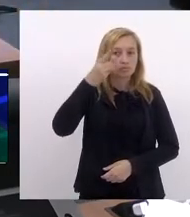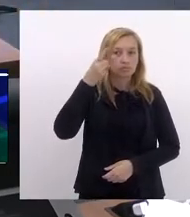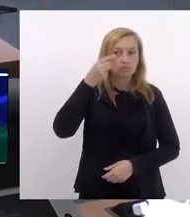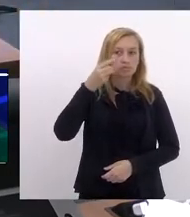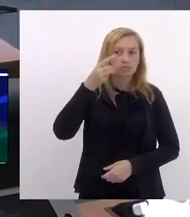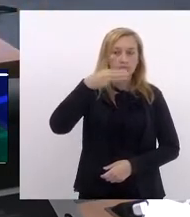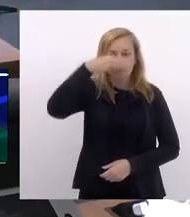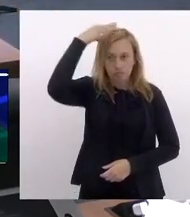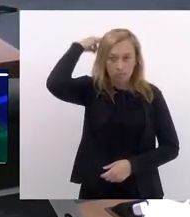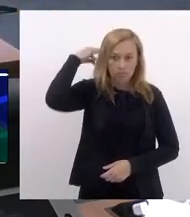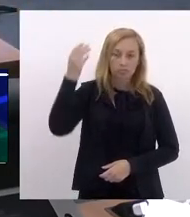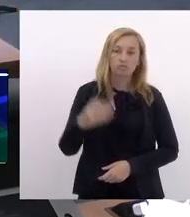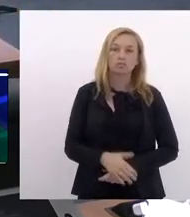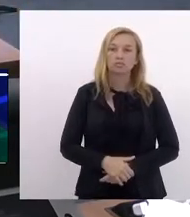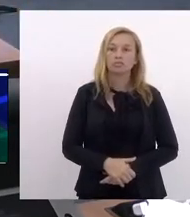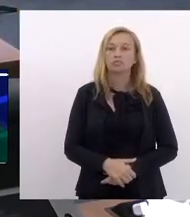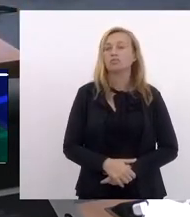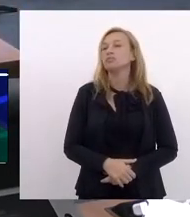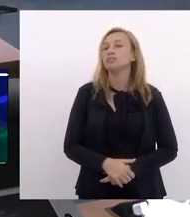Márcio Pacheco.